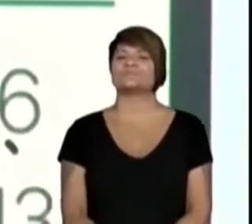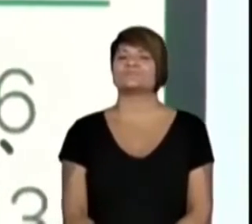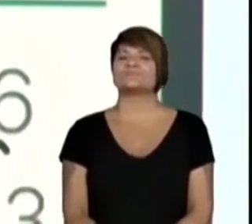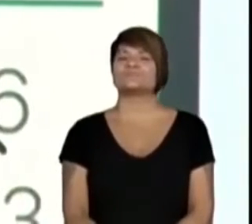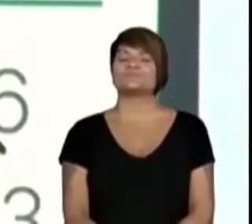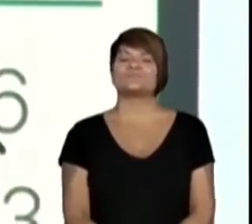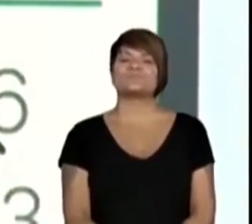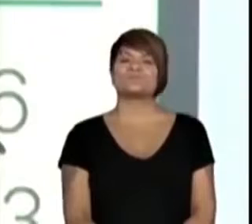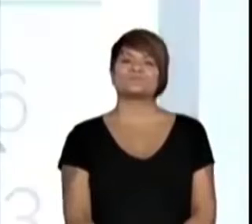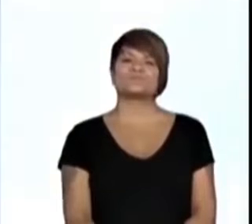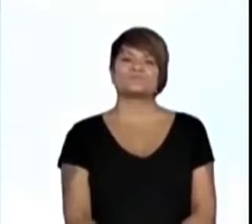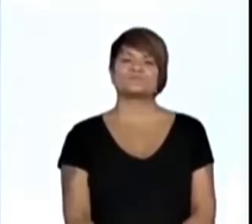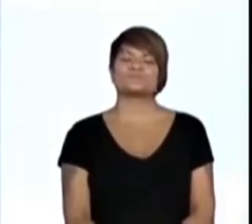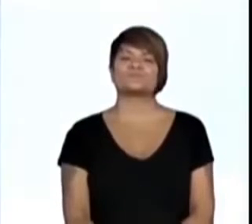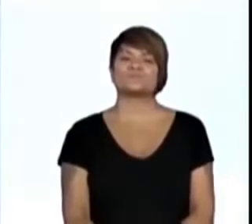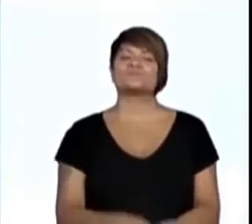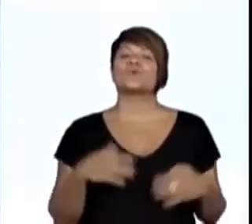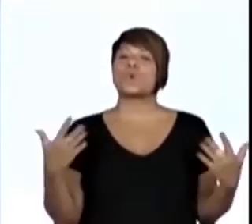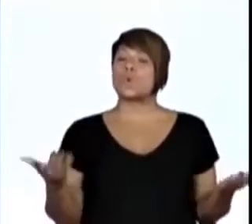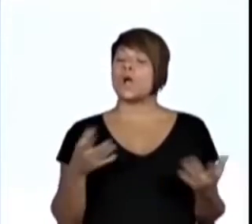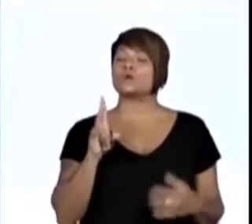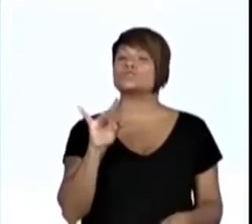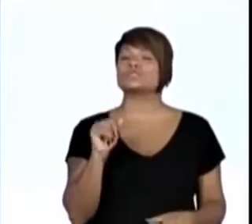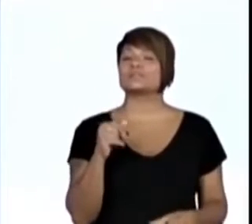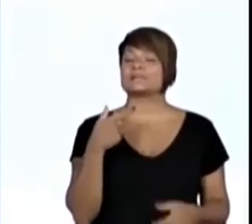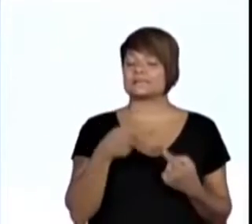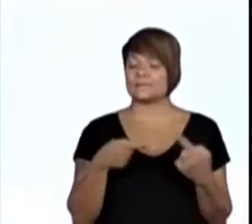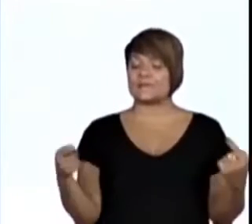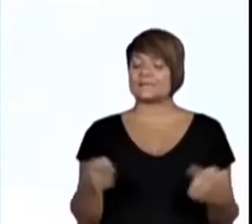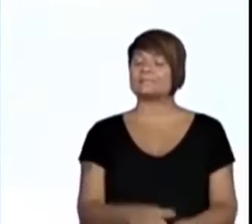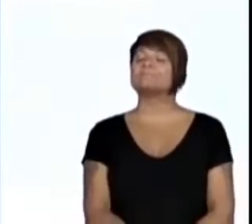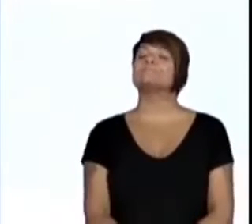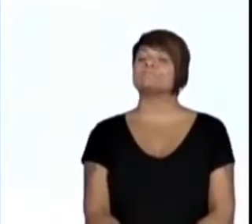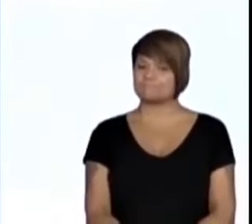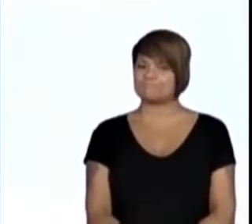1, 2, 3, 4, 5, 6, 7. Agora, quais são os dias da semana?